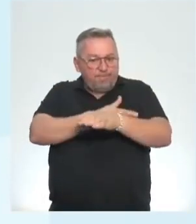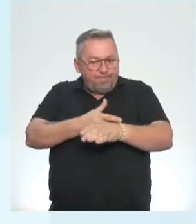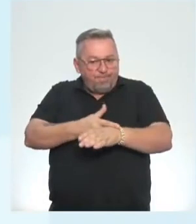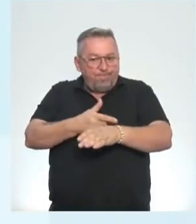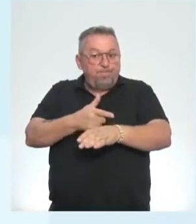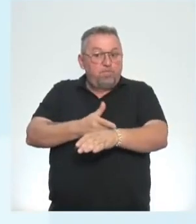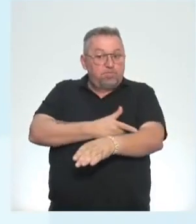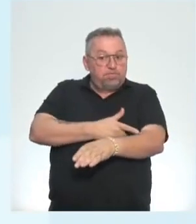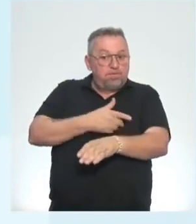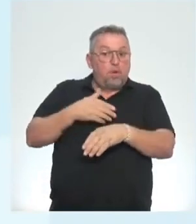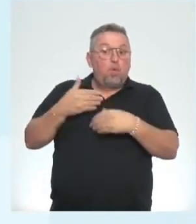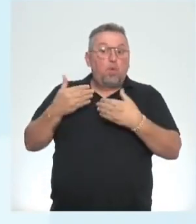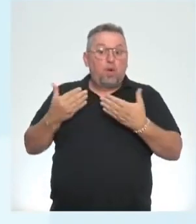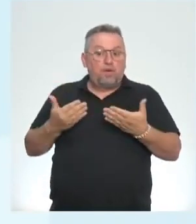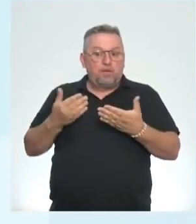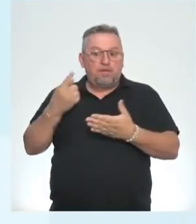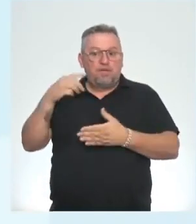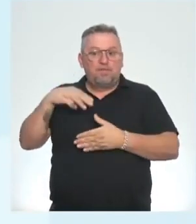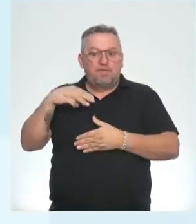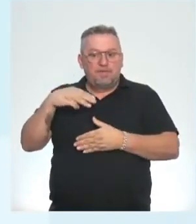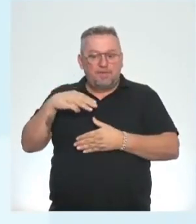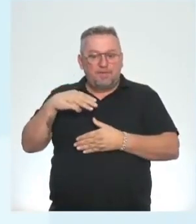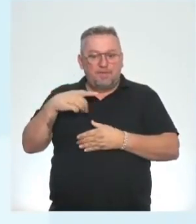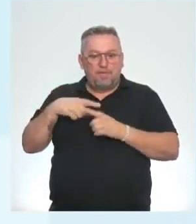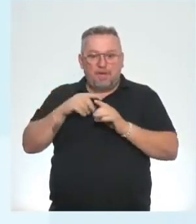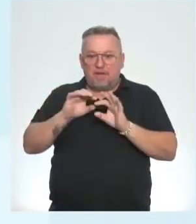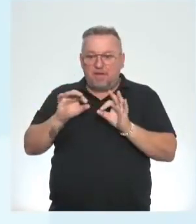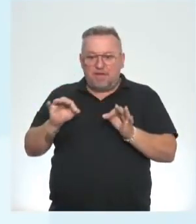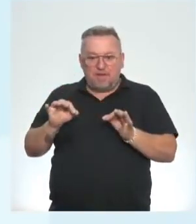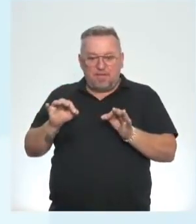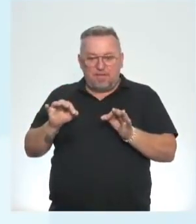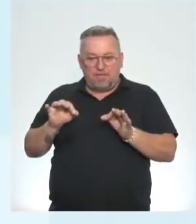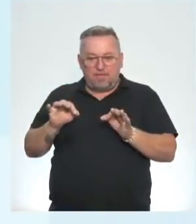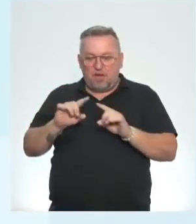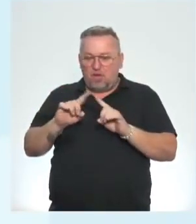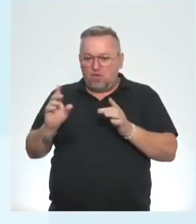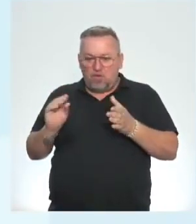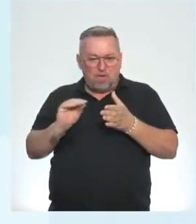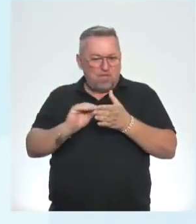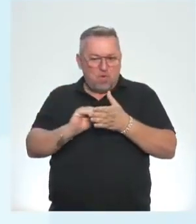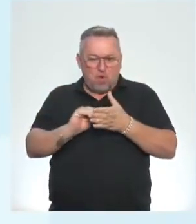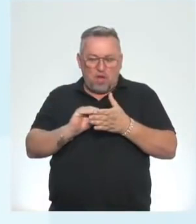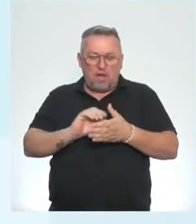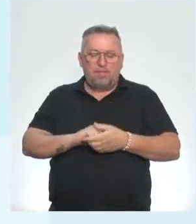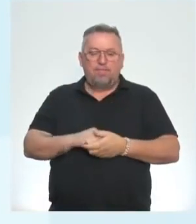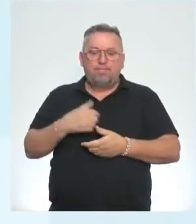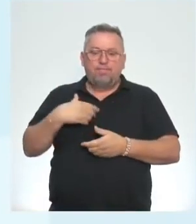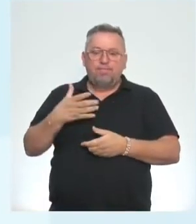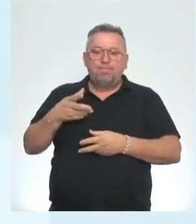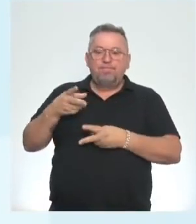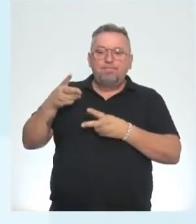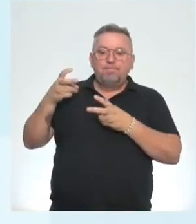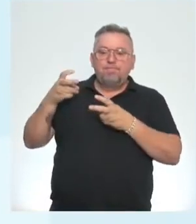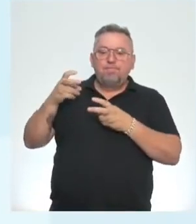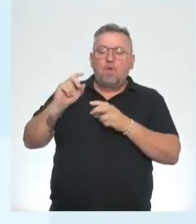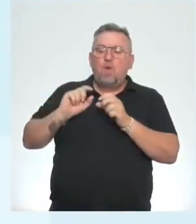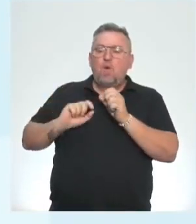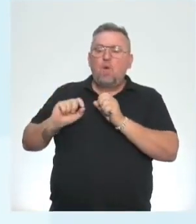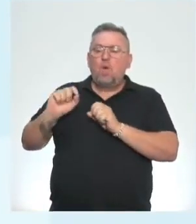eu vou dar 1 minuto, porque a sexta questão é bem simples, né? Se ela é formal ou informal. Eu quero que vocês percebam aí qual é